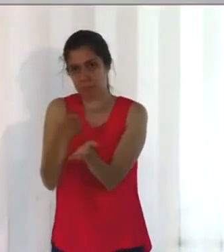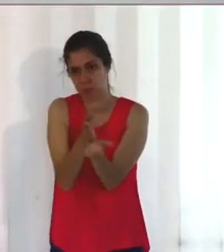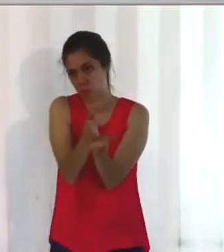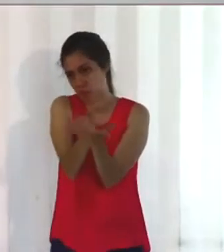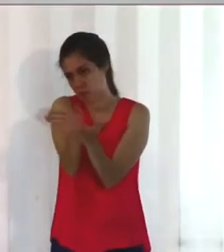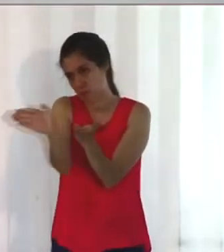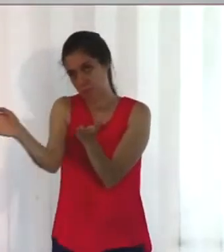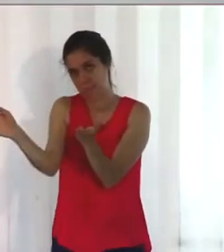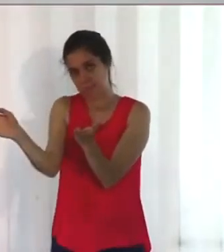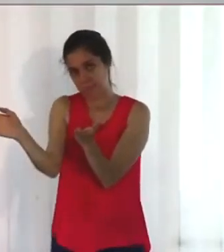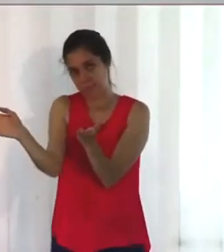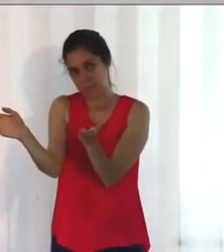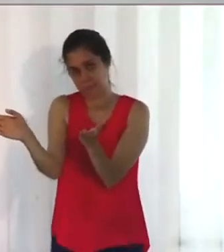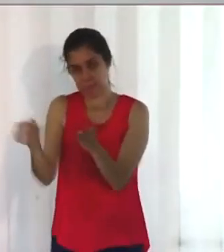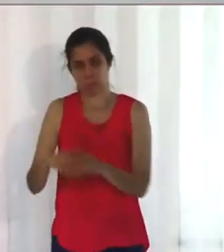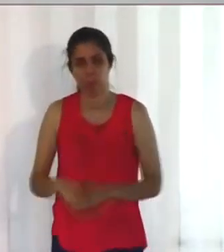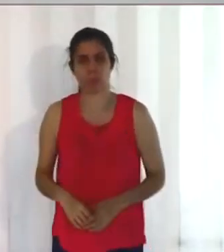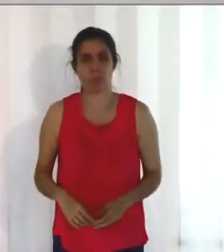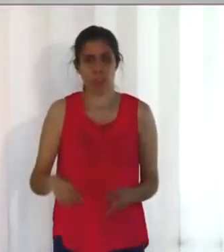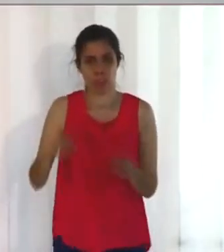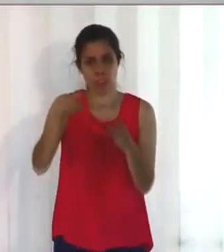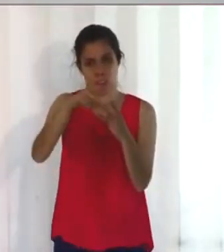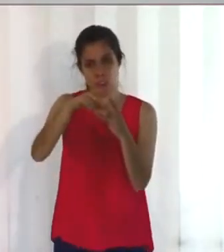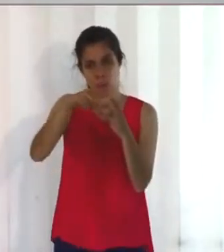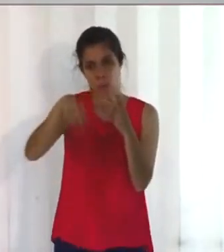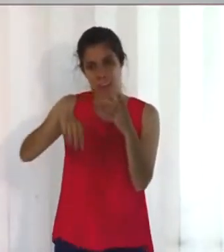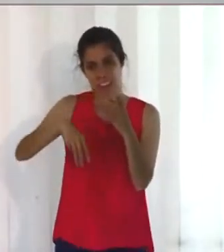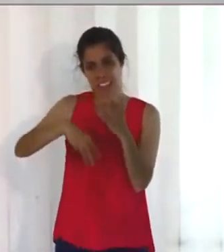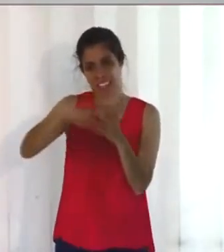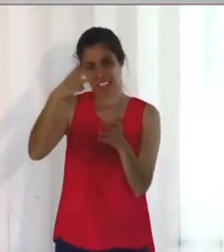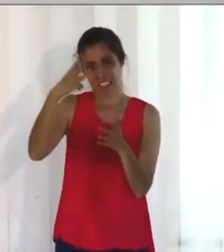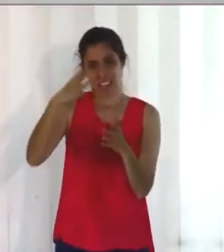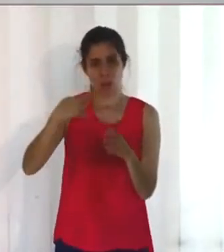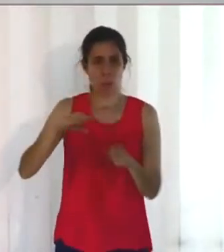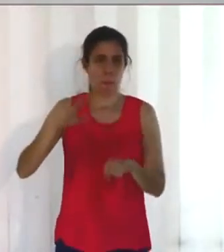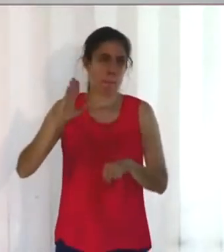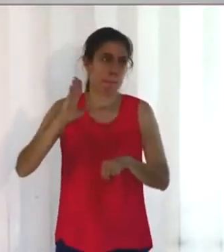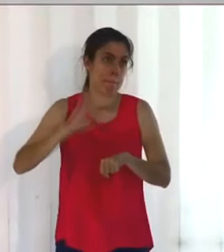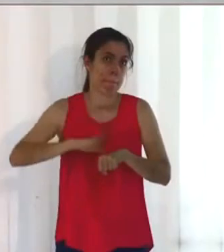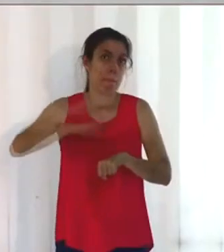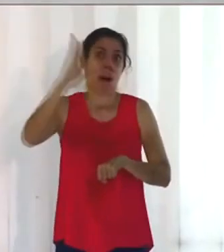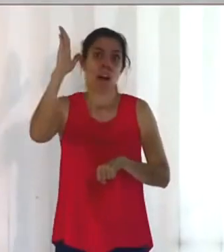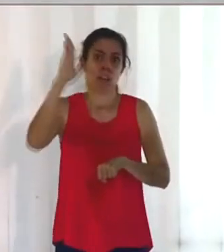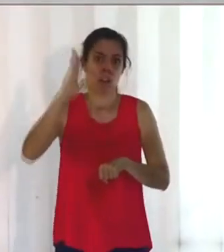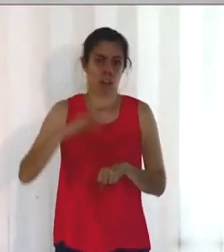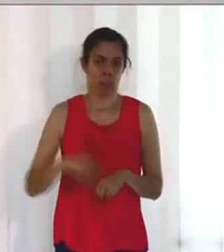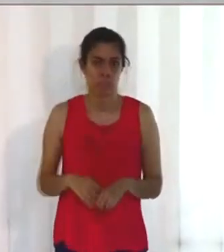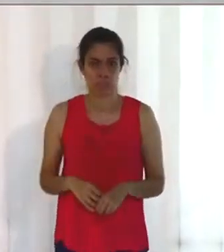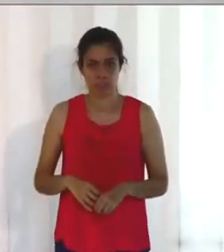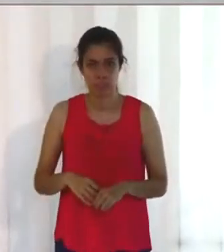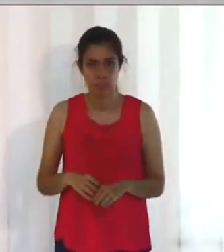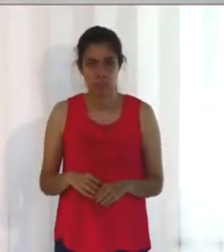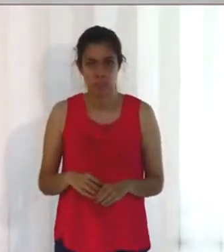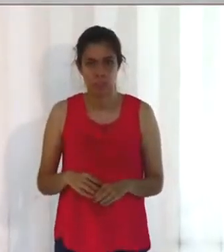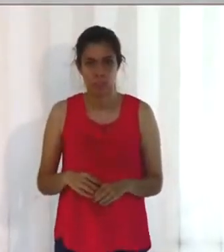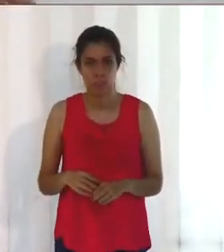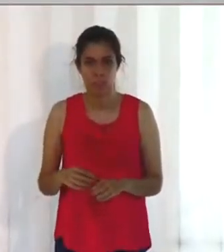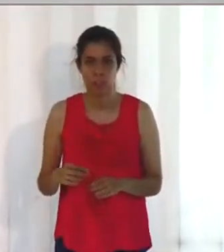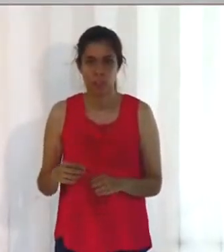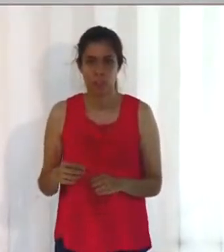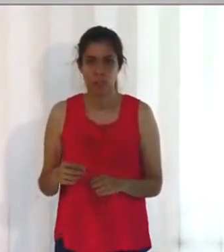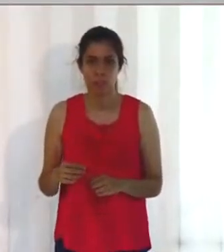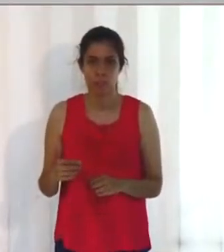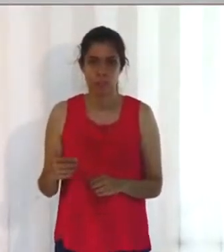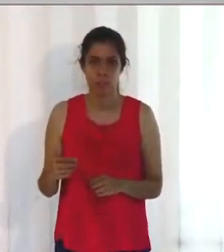se tornará o 3º maior rio do mundo. E eu brinco com isso, digo, o rio que se arrependeu de cumprir